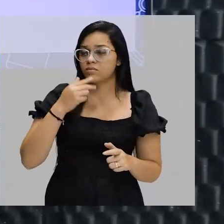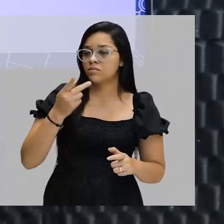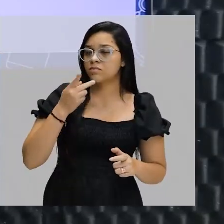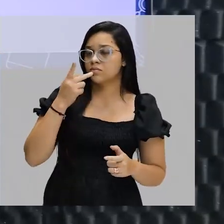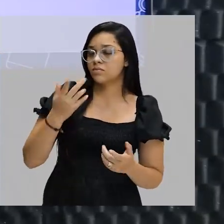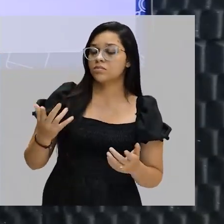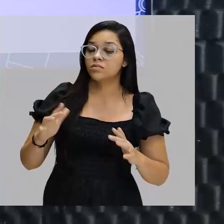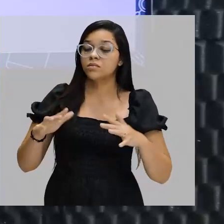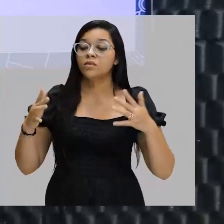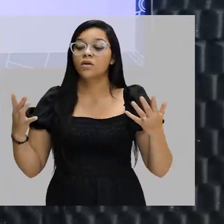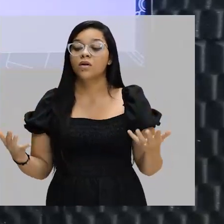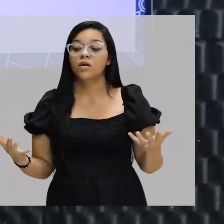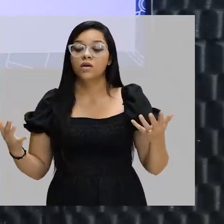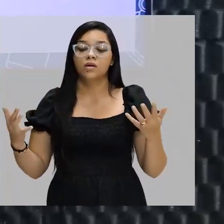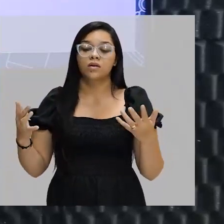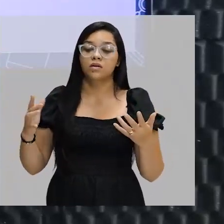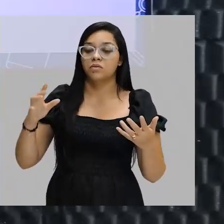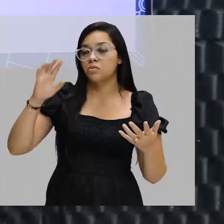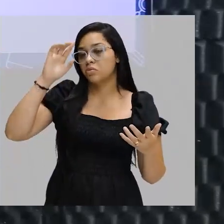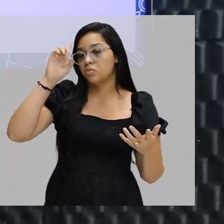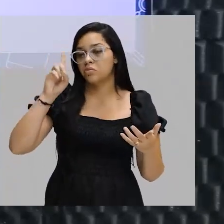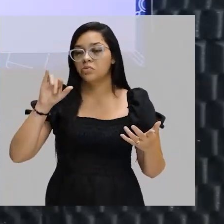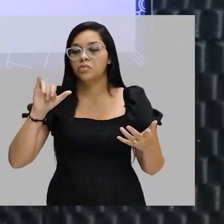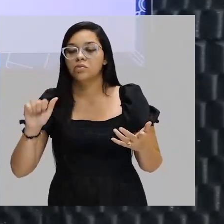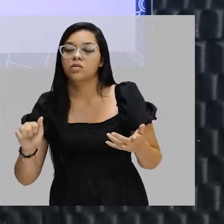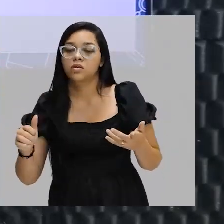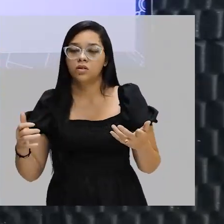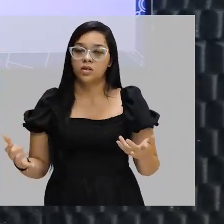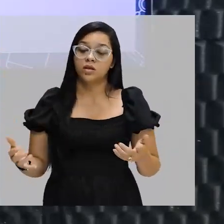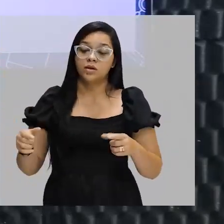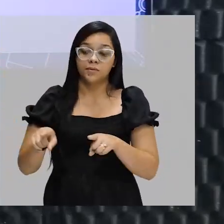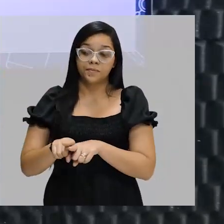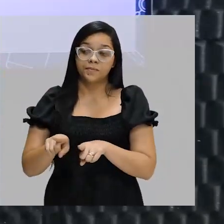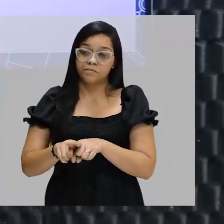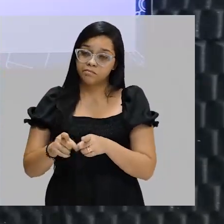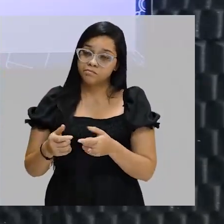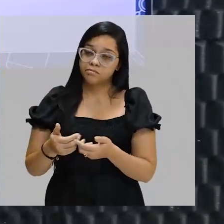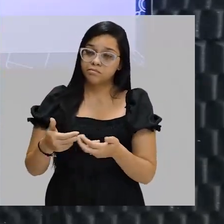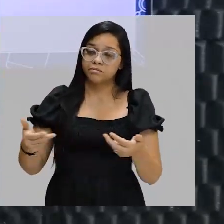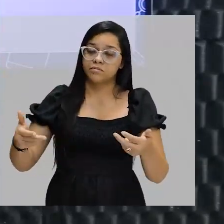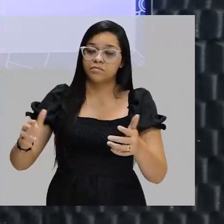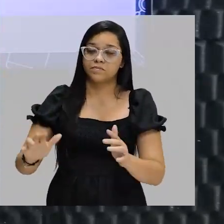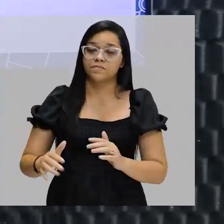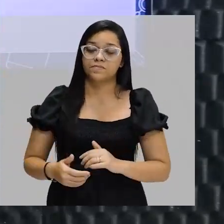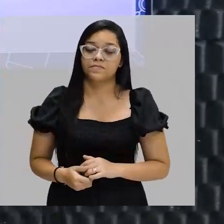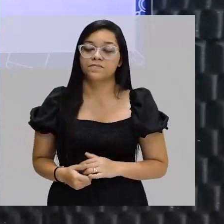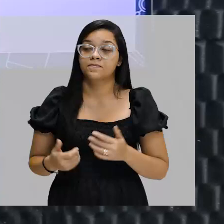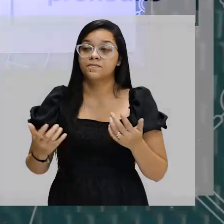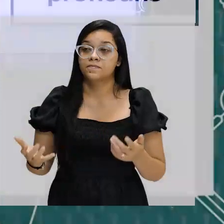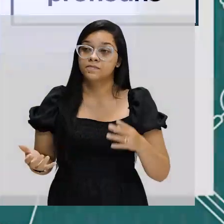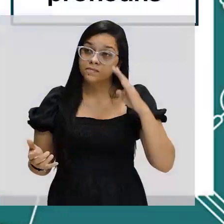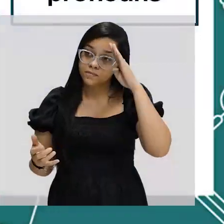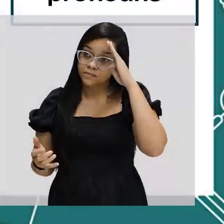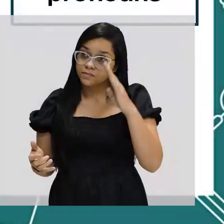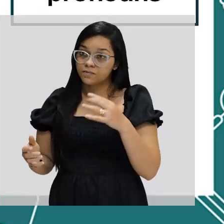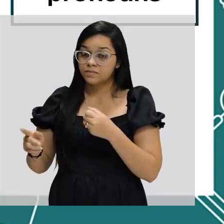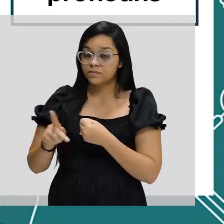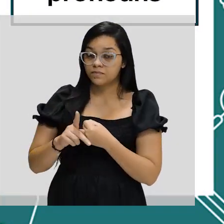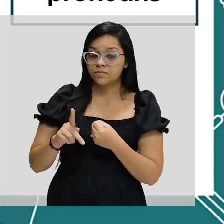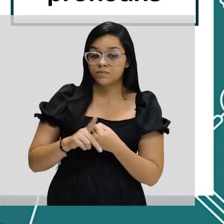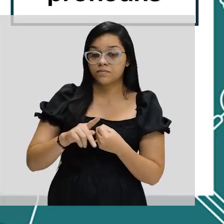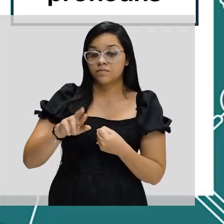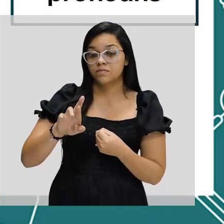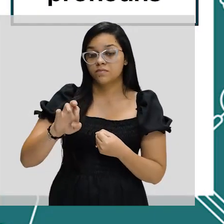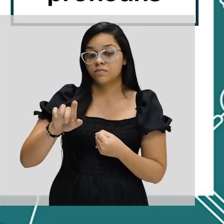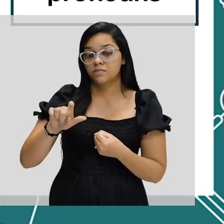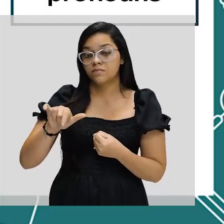de quando ou data, alguma referência de tempo, e etc. Tá bom? Então, os principais pronomes relativos